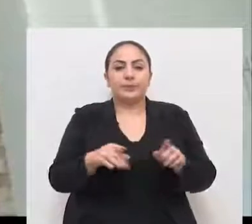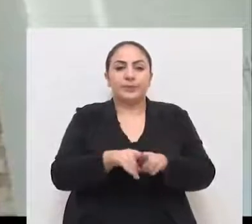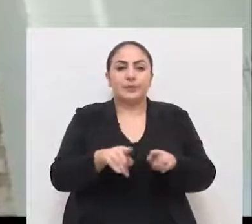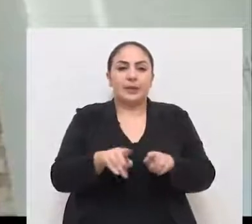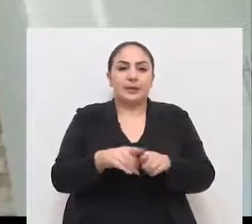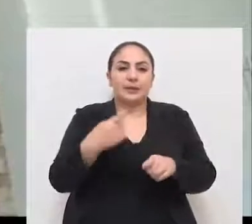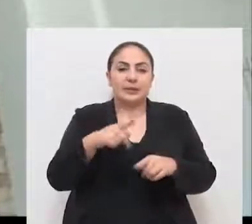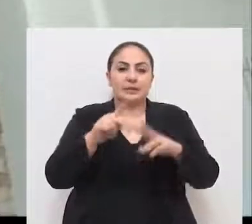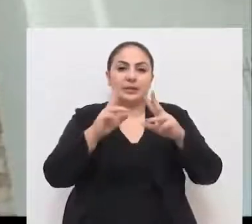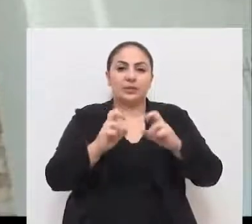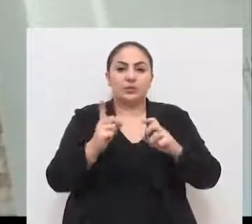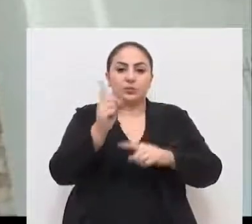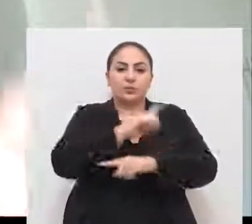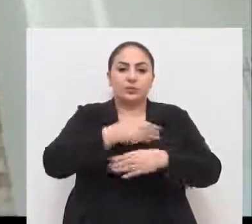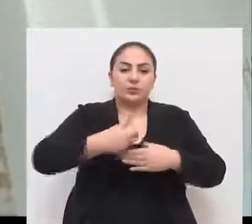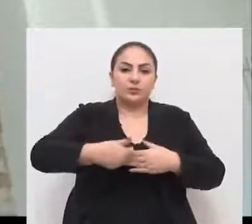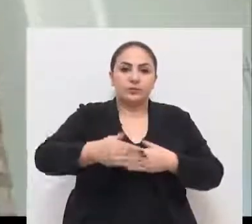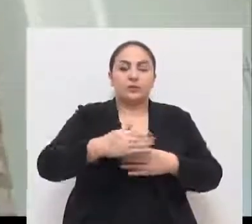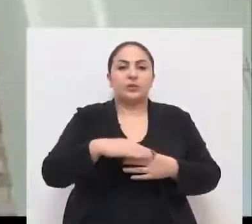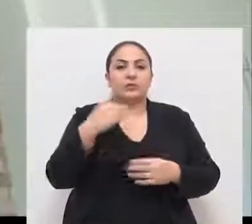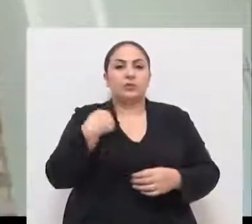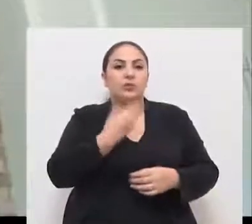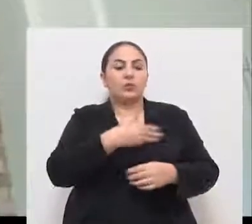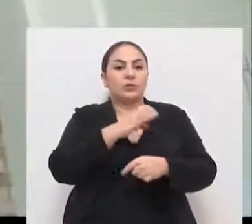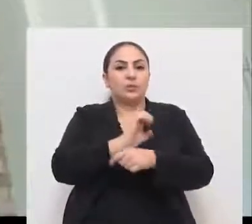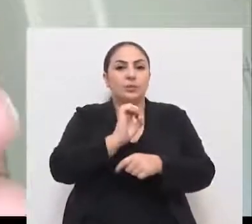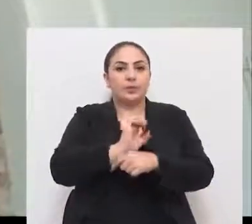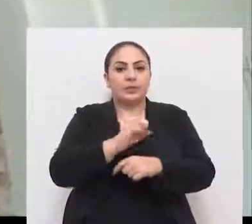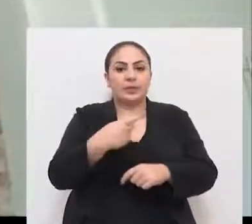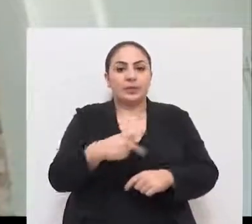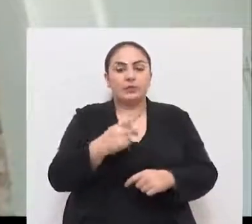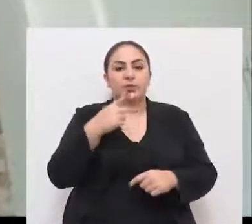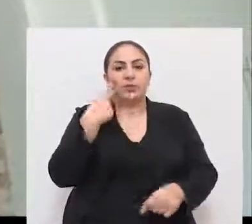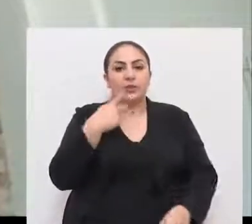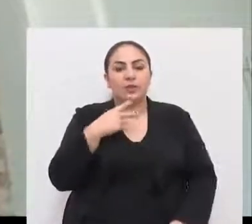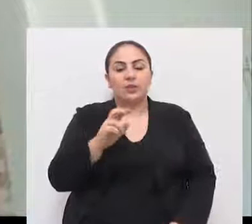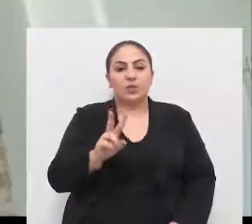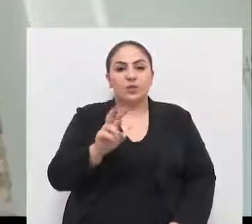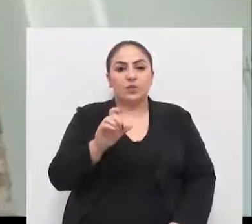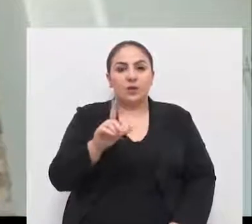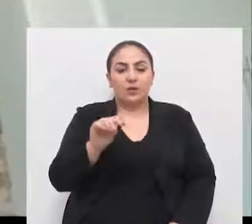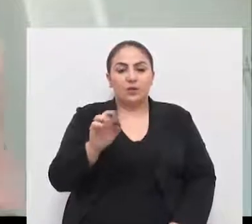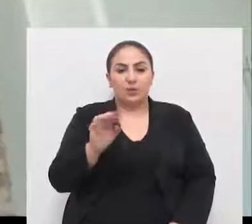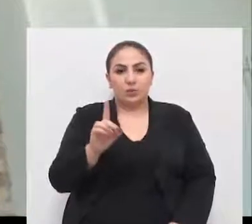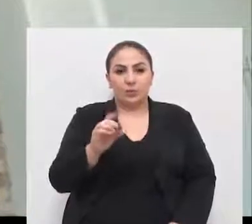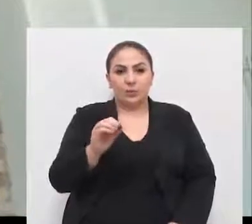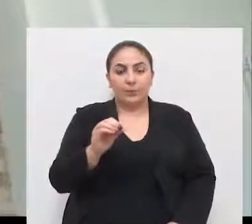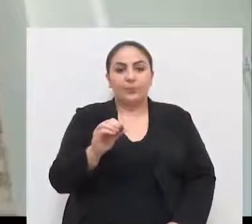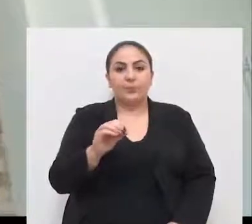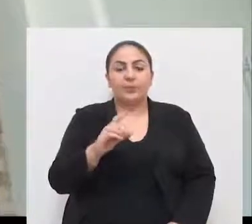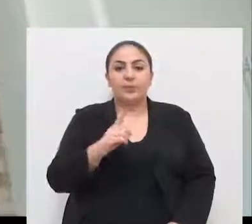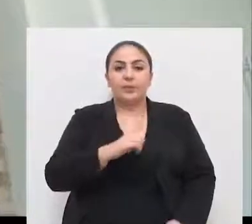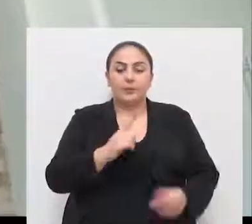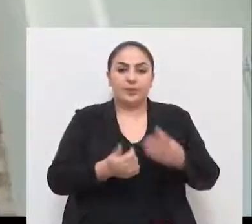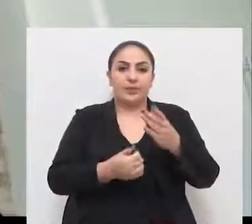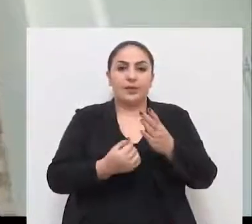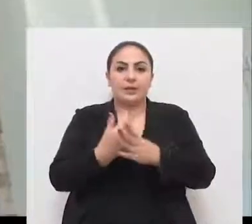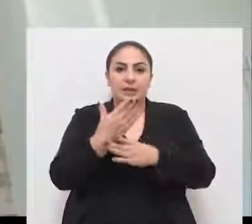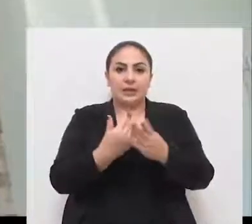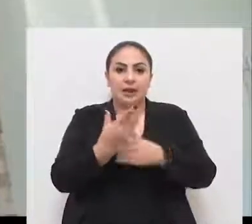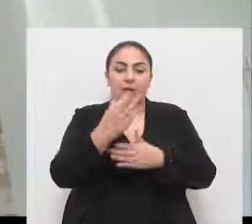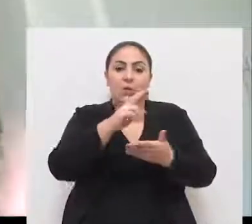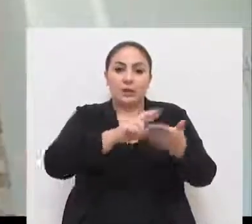tratará desta matéria nos próximos dias. Nós vamos aguardar esse parecer, o vereador Valdo é o relator da matéria, que deverá